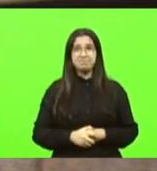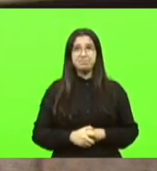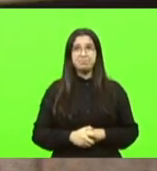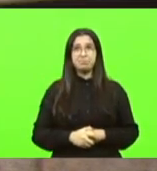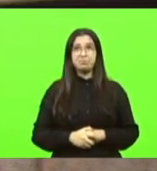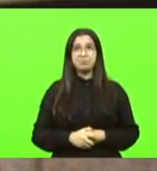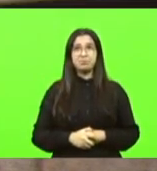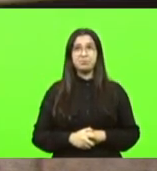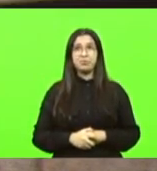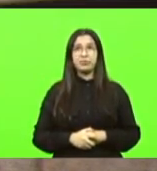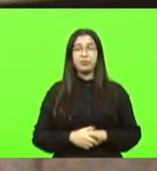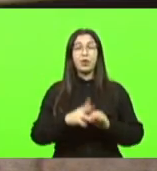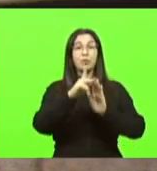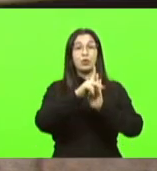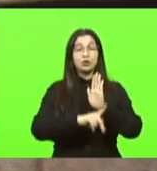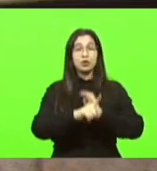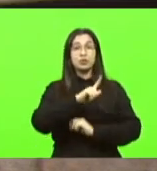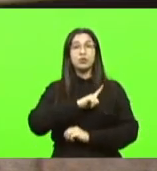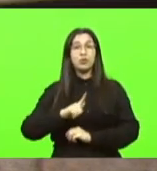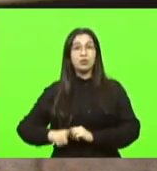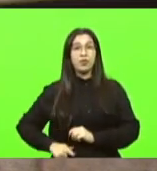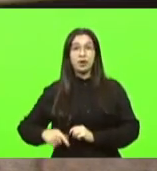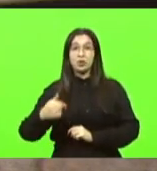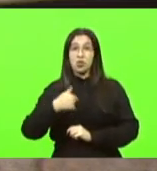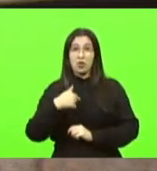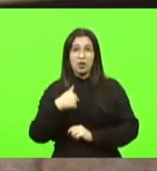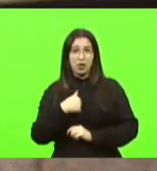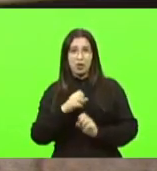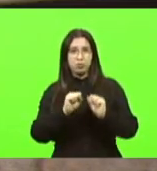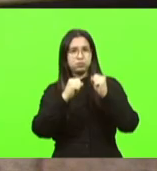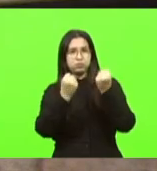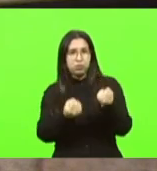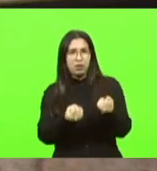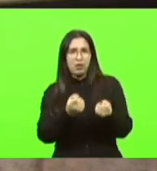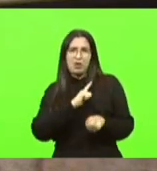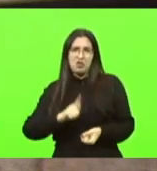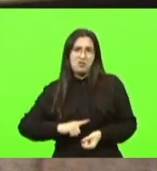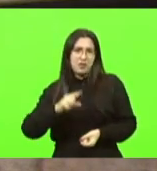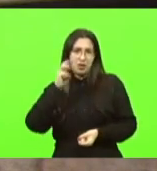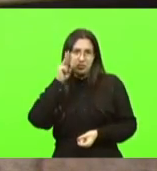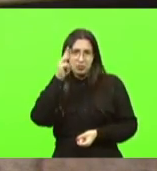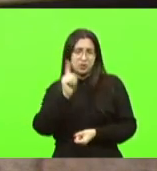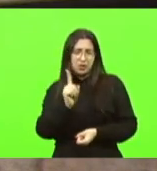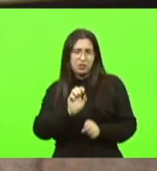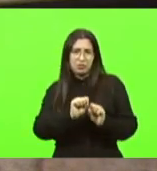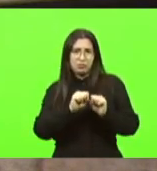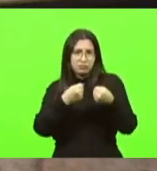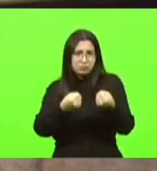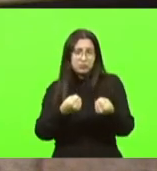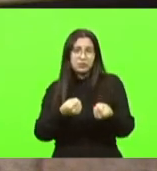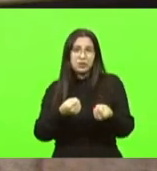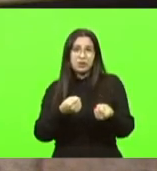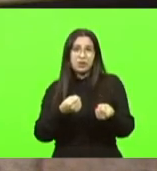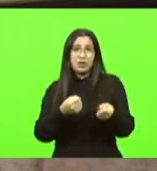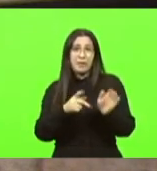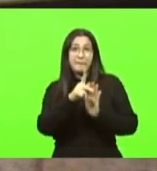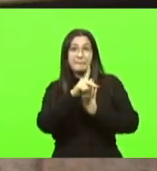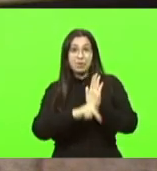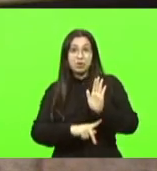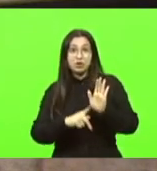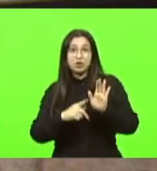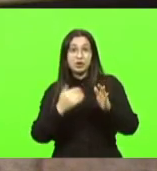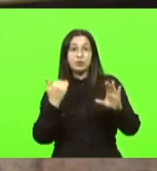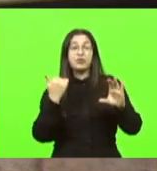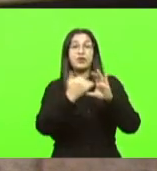o o projeto do governo eu não tenho que defender não tem nem porque defender o governador aqui e no momento mandou aqui um projeto saciar